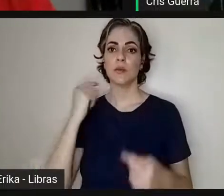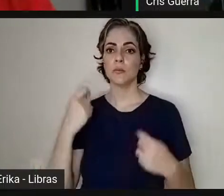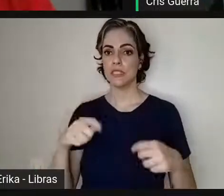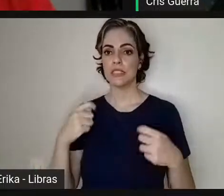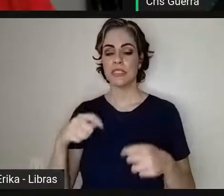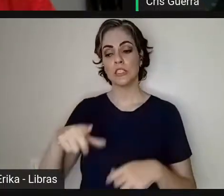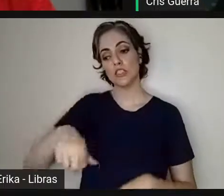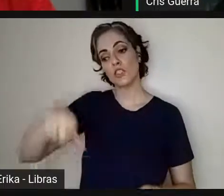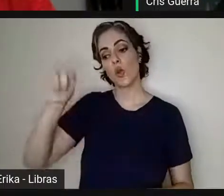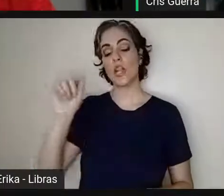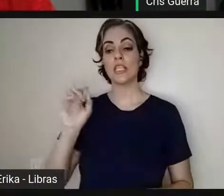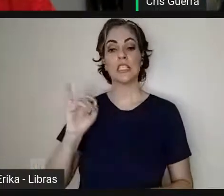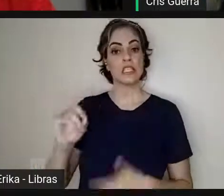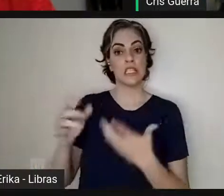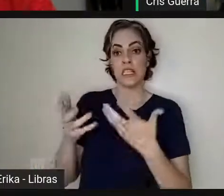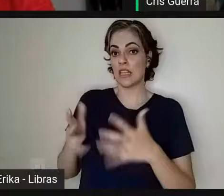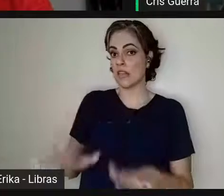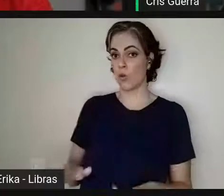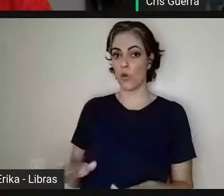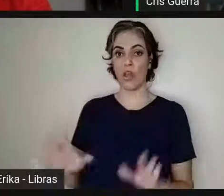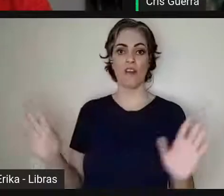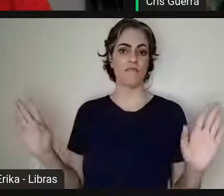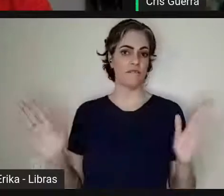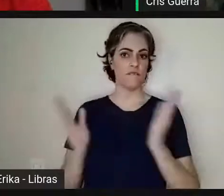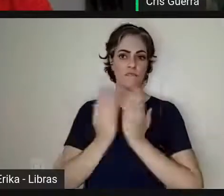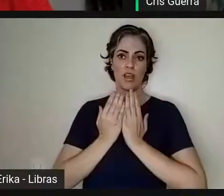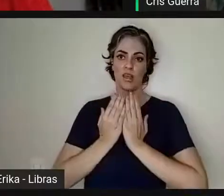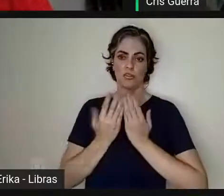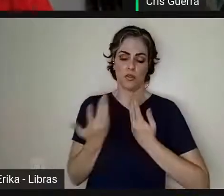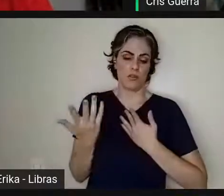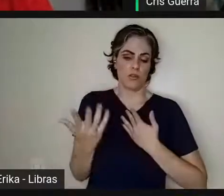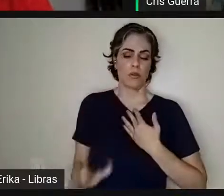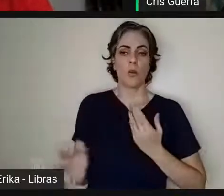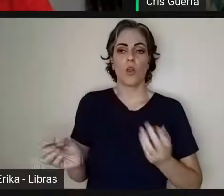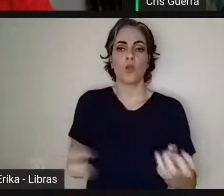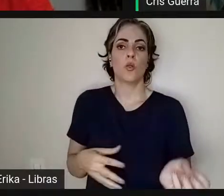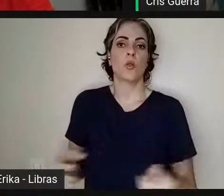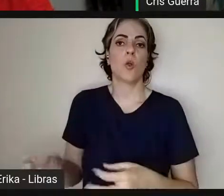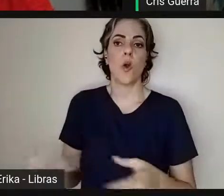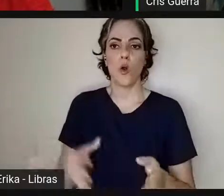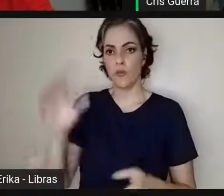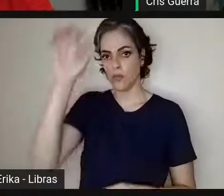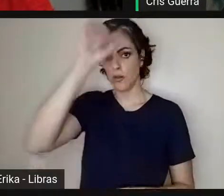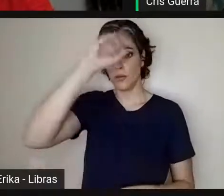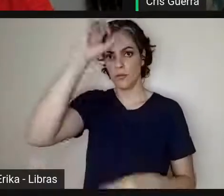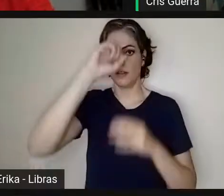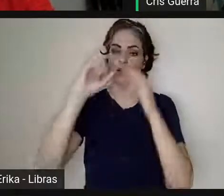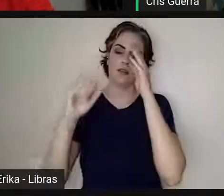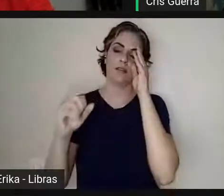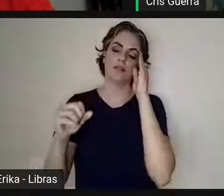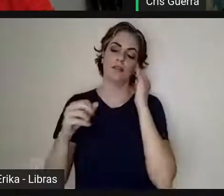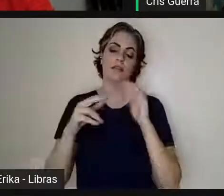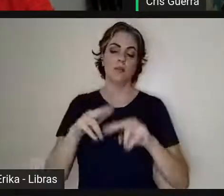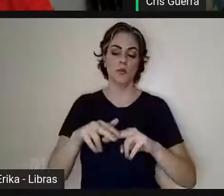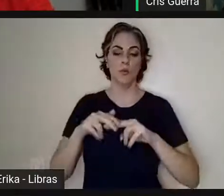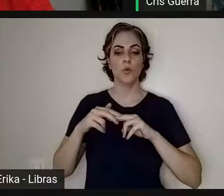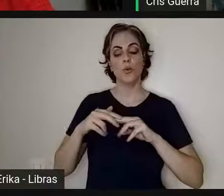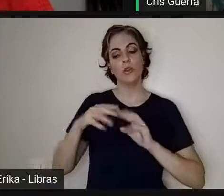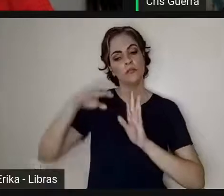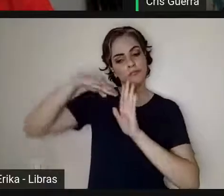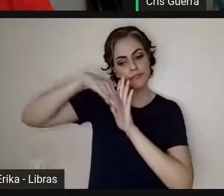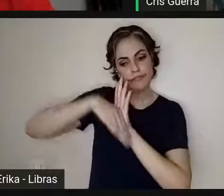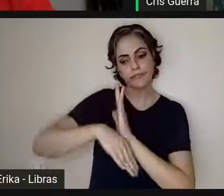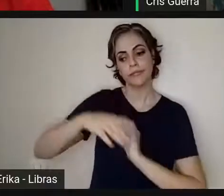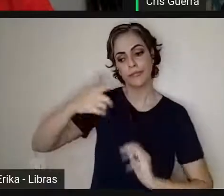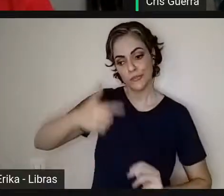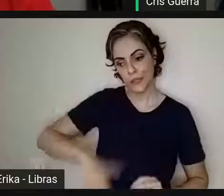ficar sábio simplesmente se fecha para os ensinamentos e aí vai ser levado, jogado no fundo do poço mais algumas vezes para ver se